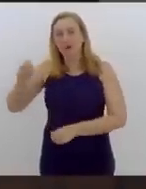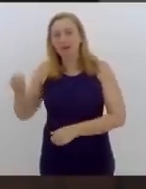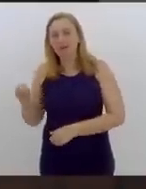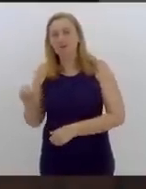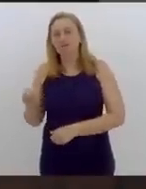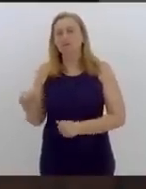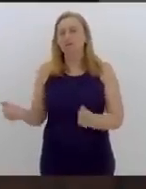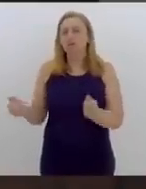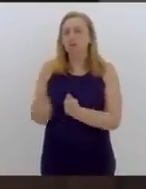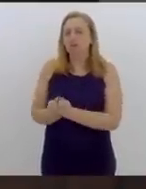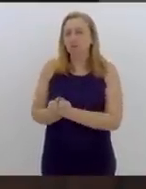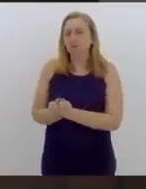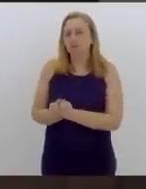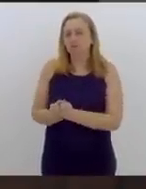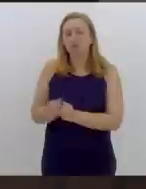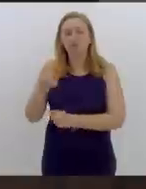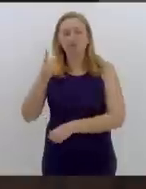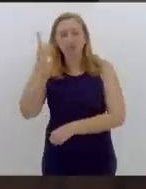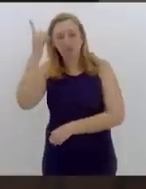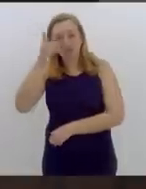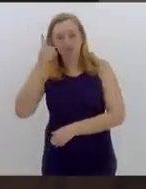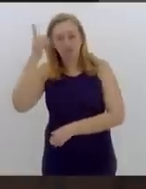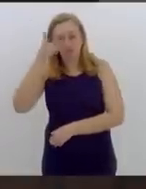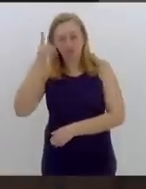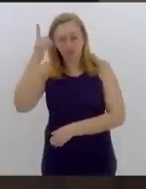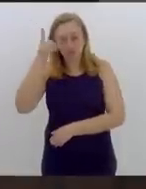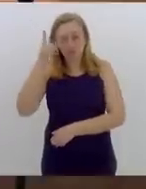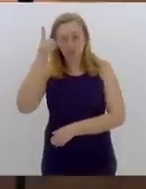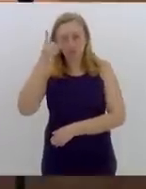com com o deputado